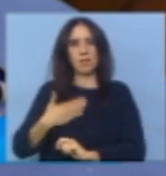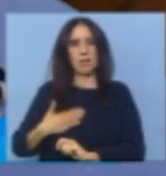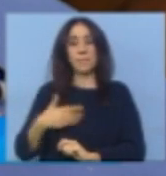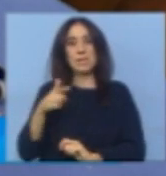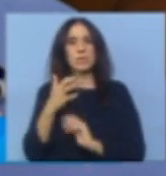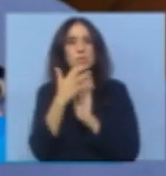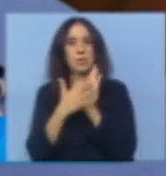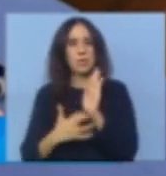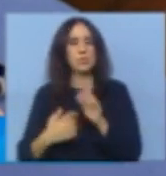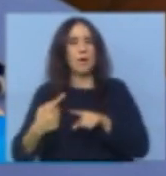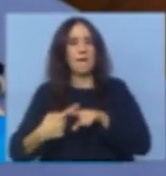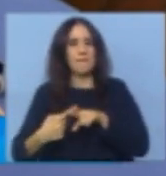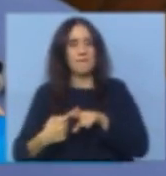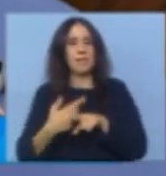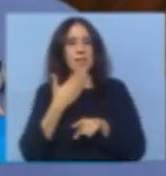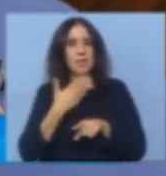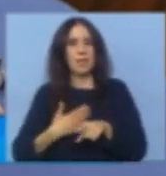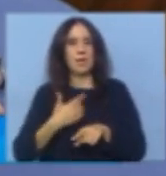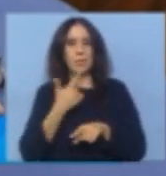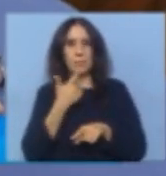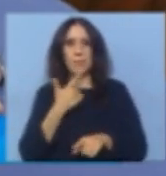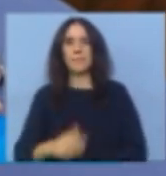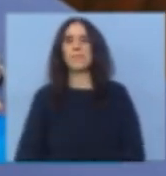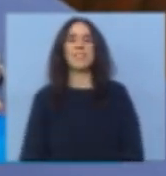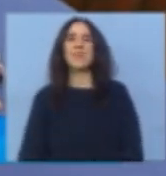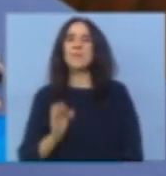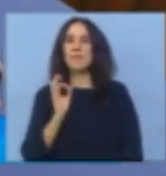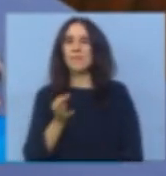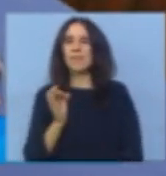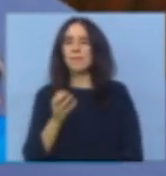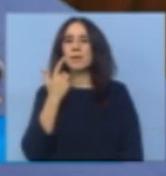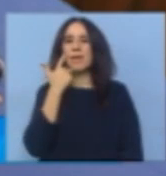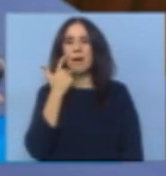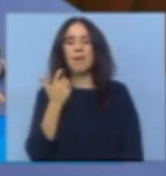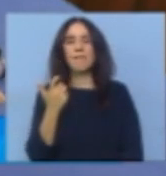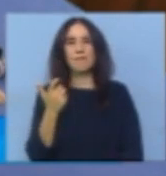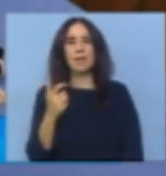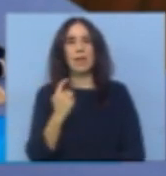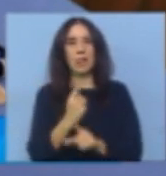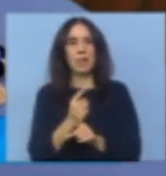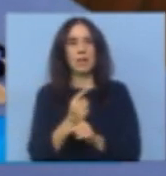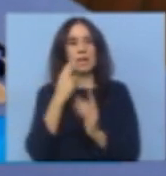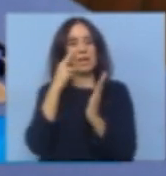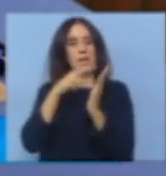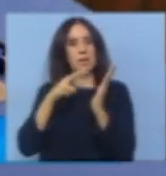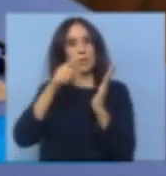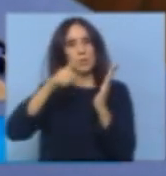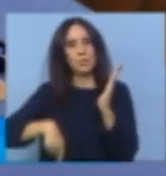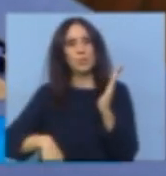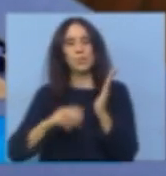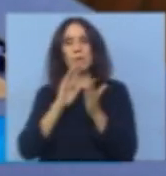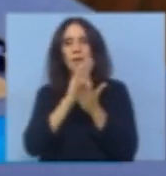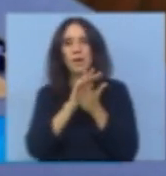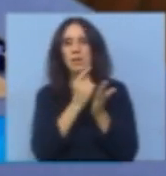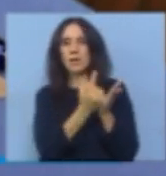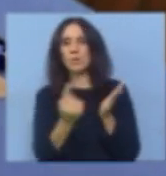sugestivo. Valeria a pena até, se calhar, propor a leitura de quase todos esses endereços de cada carta de